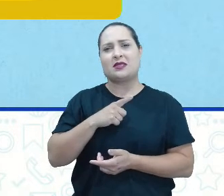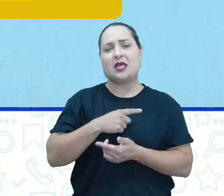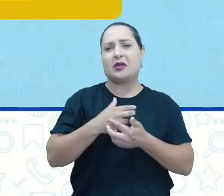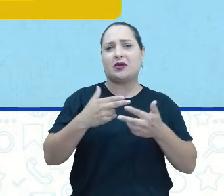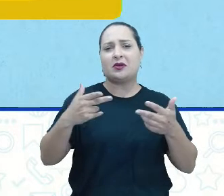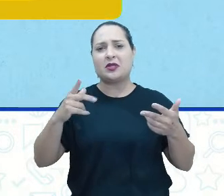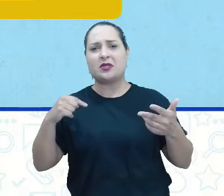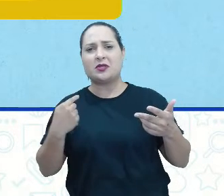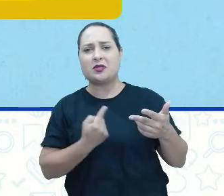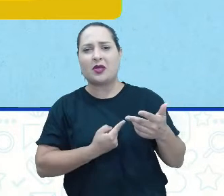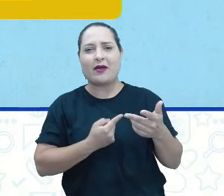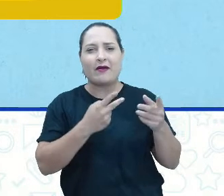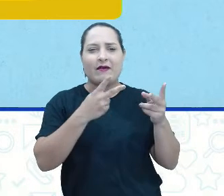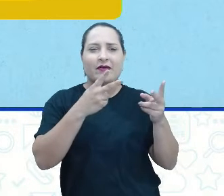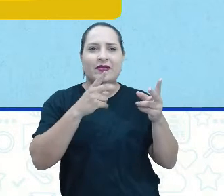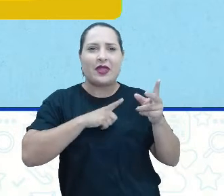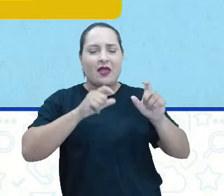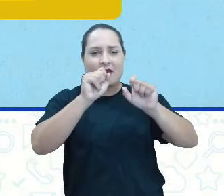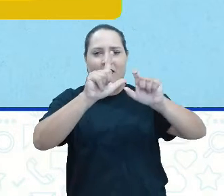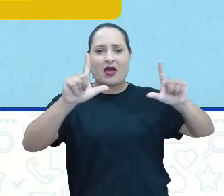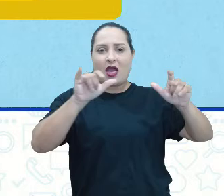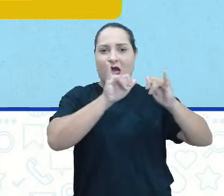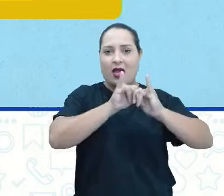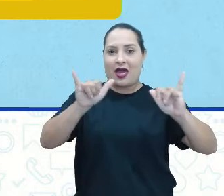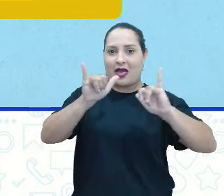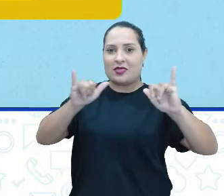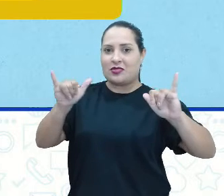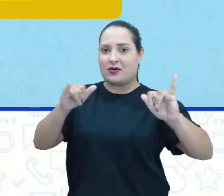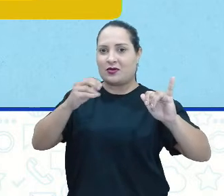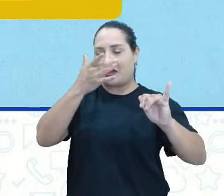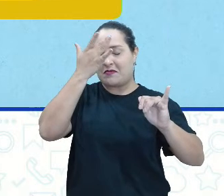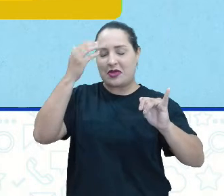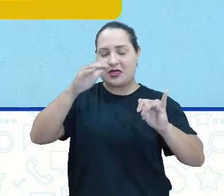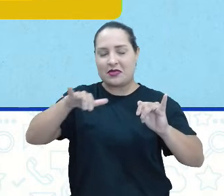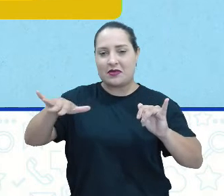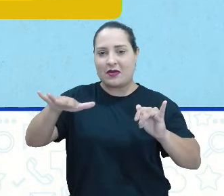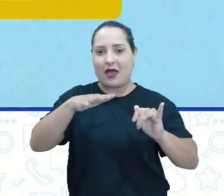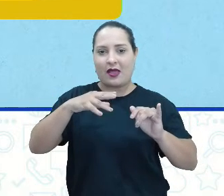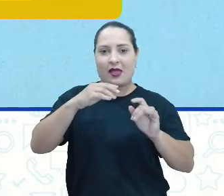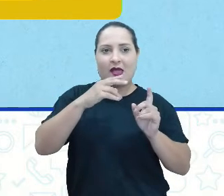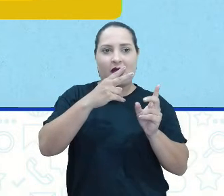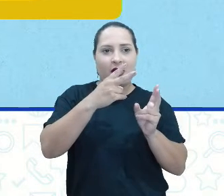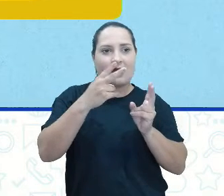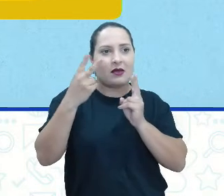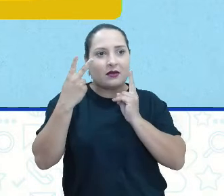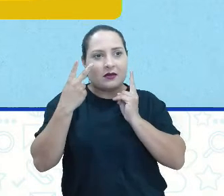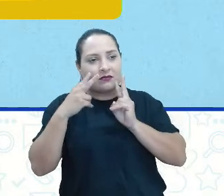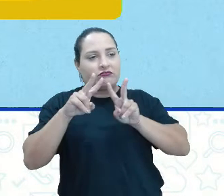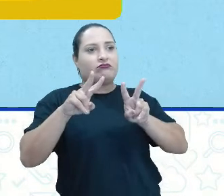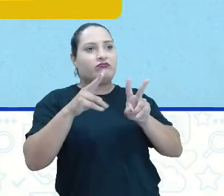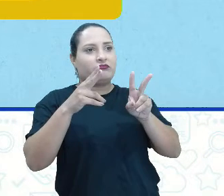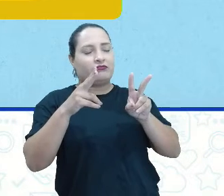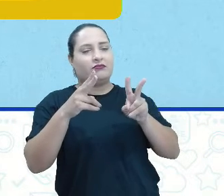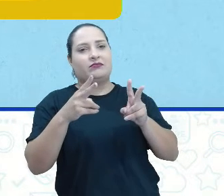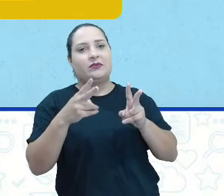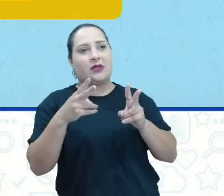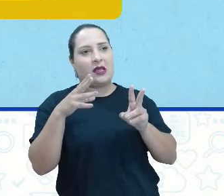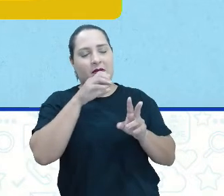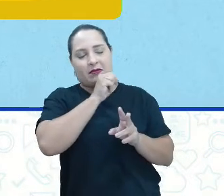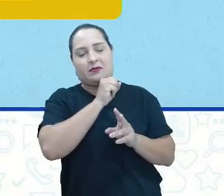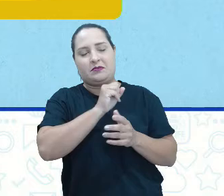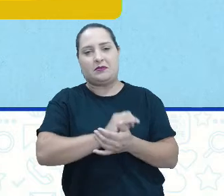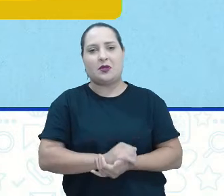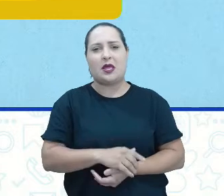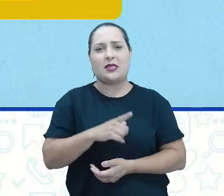gente torne um anúncio atraente, para que a gente convença o nosso leitor, né, o nosso público, de que uma ideia